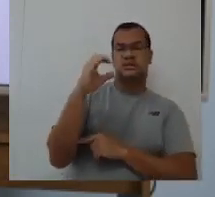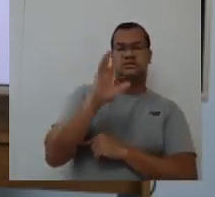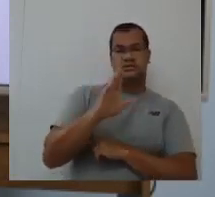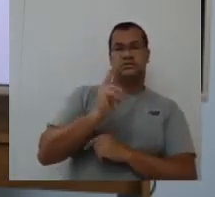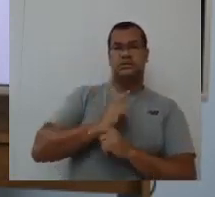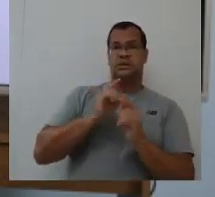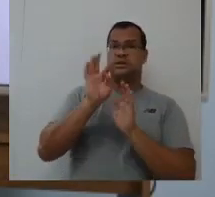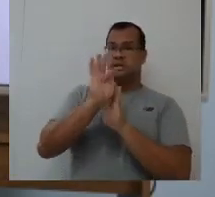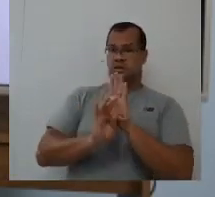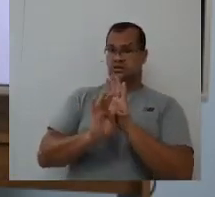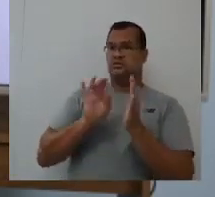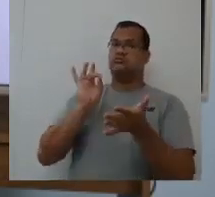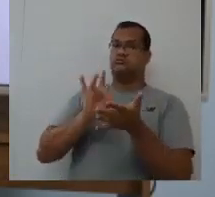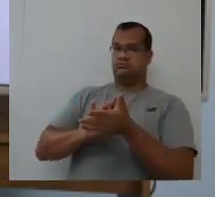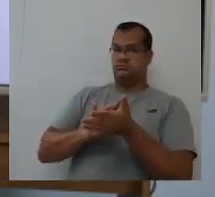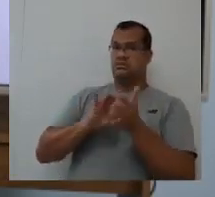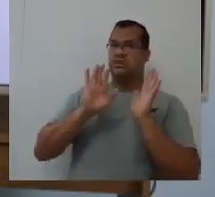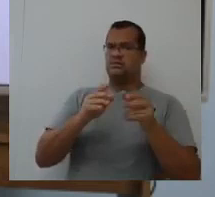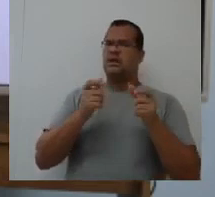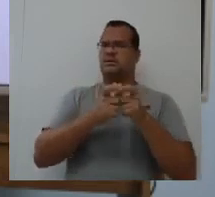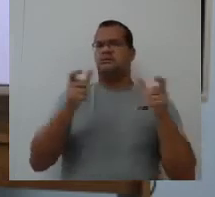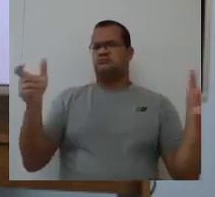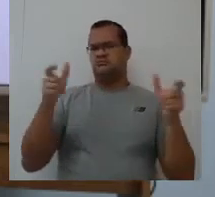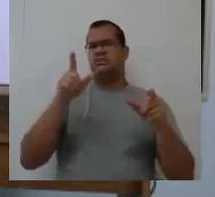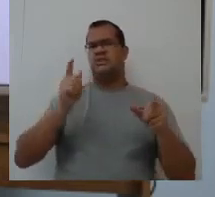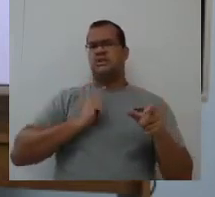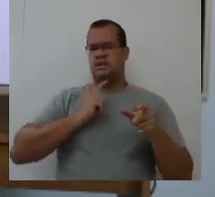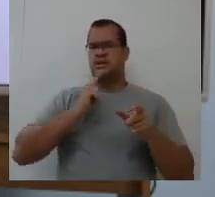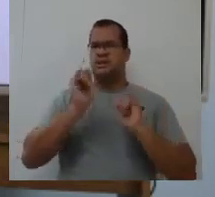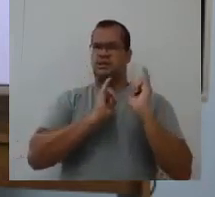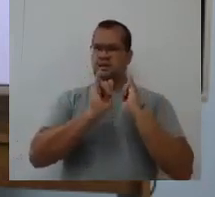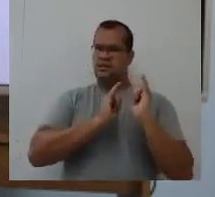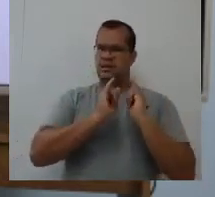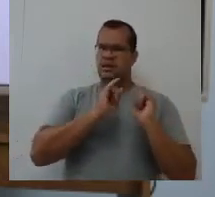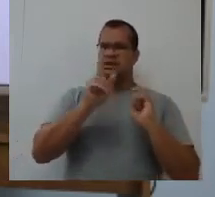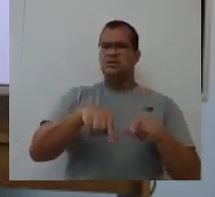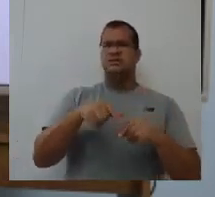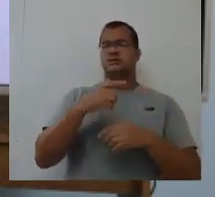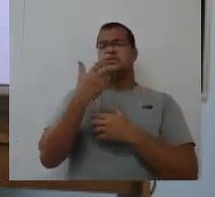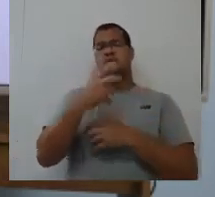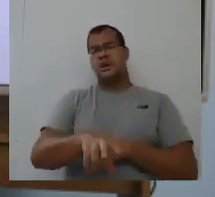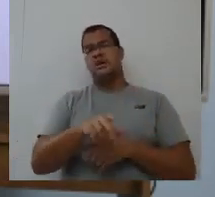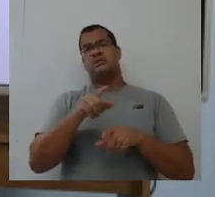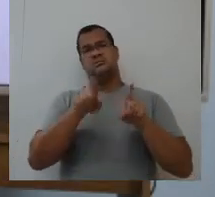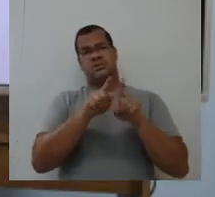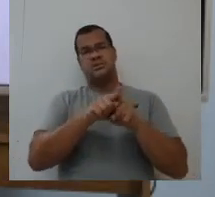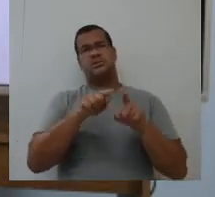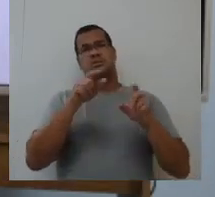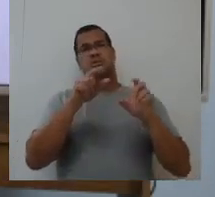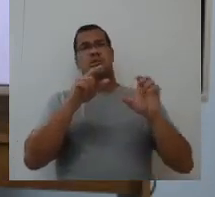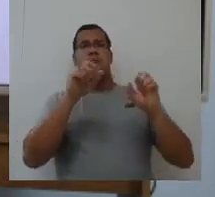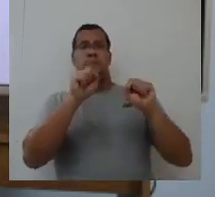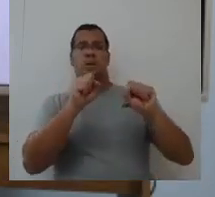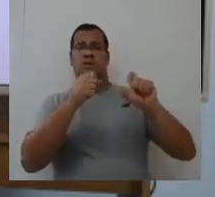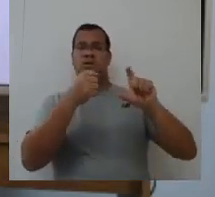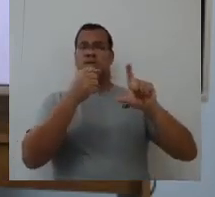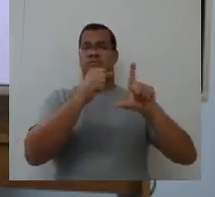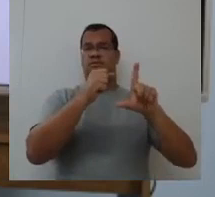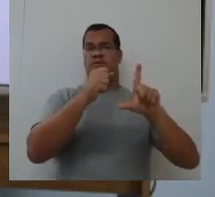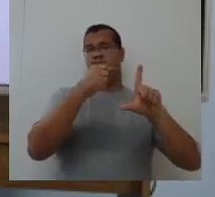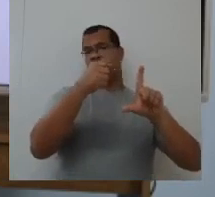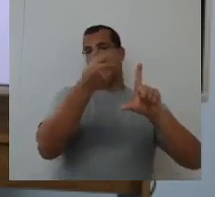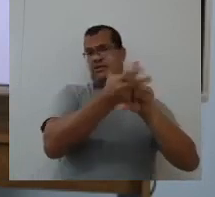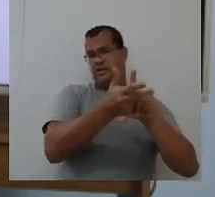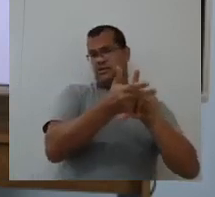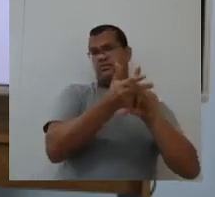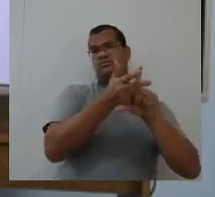consolidados. Mas, de maneira geral, na internet vocês conseguem buscar, se não tiver a fim de ler textos, busquem imagens e vão associando com esses conteúdos